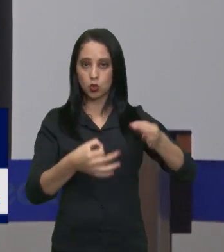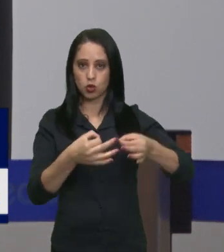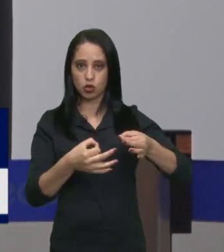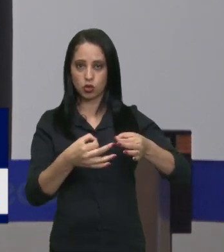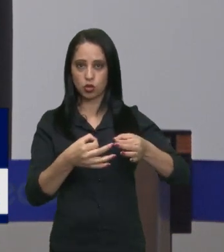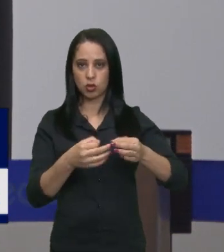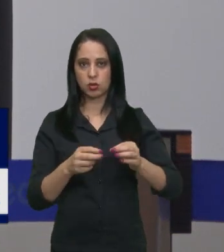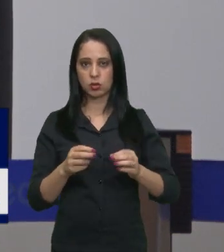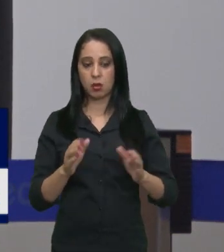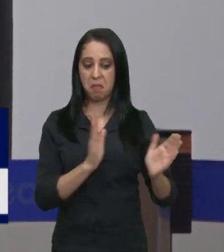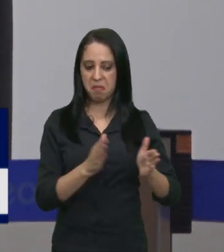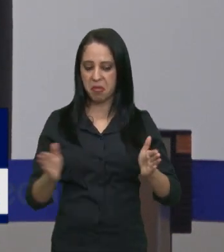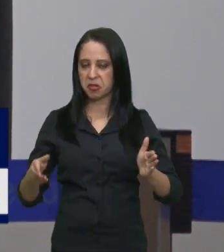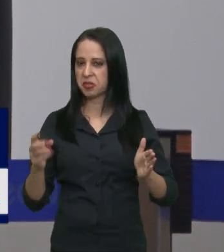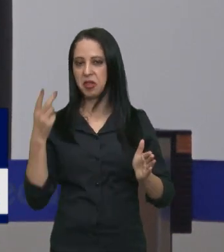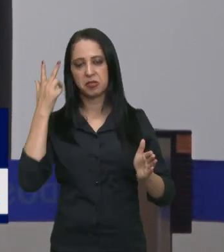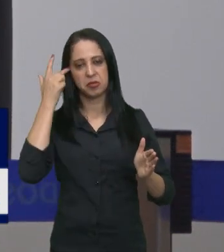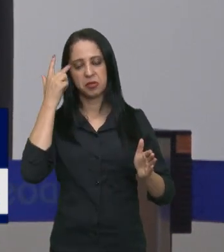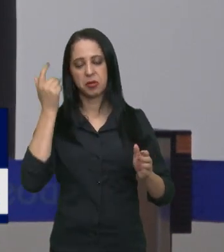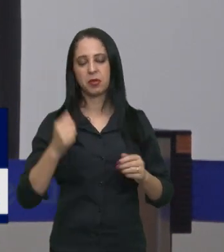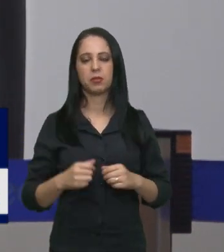ordinário, termo do prazo para emendas,